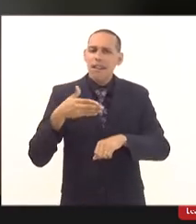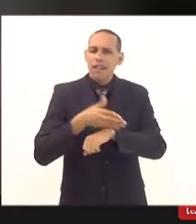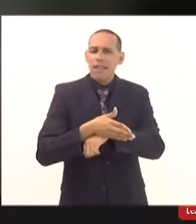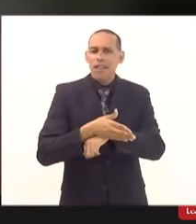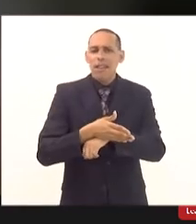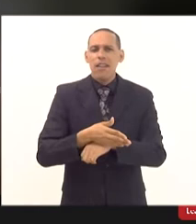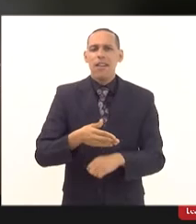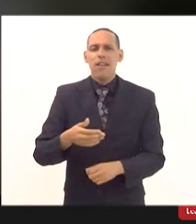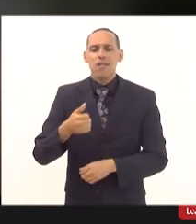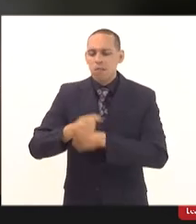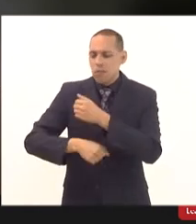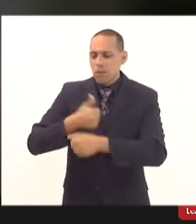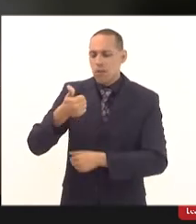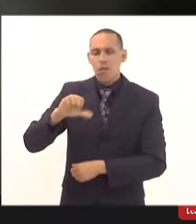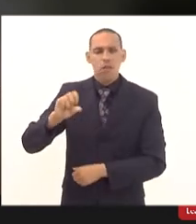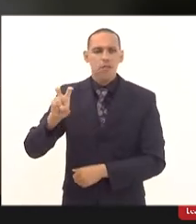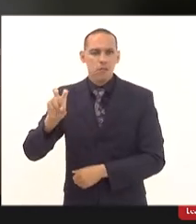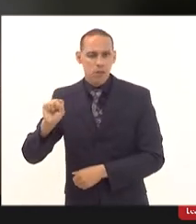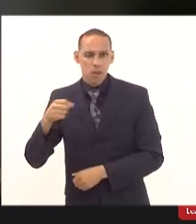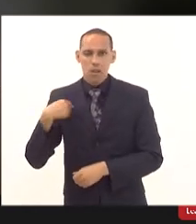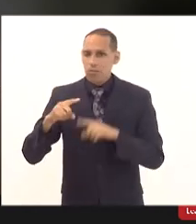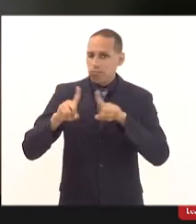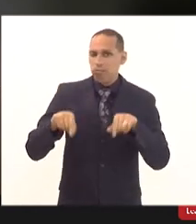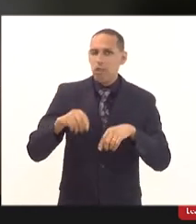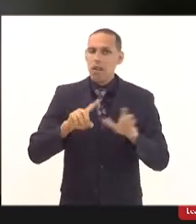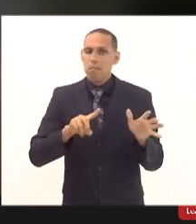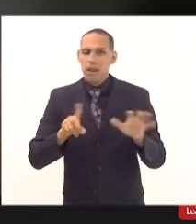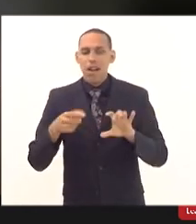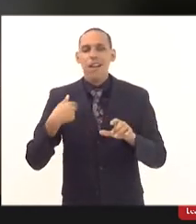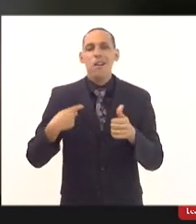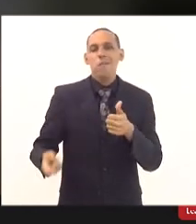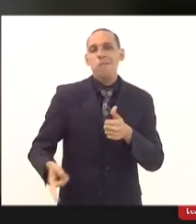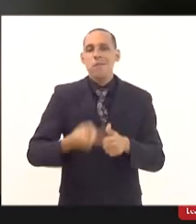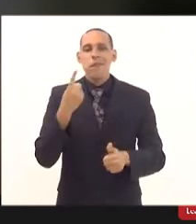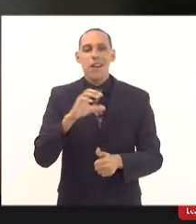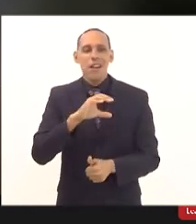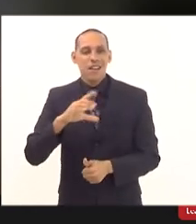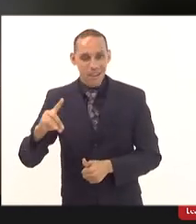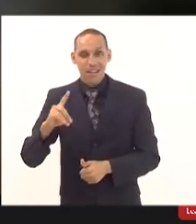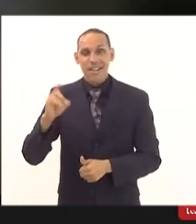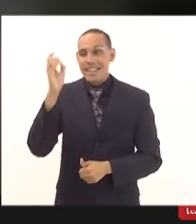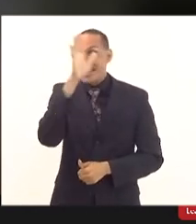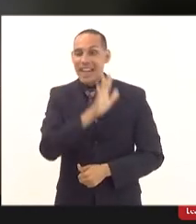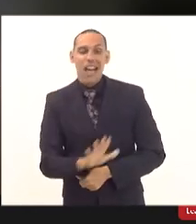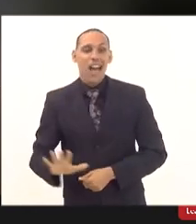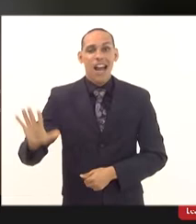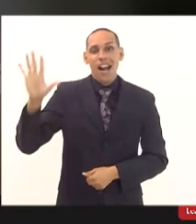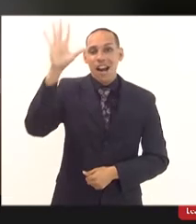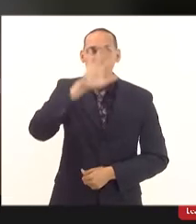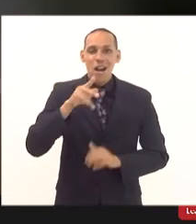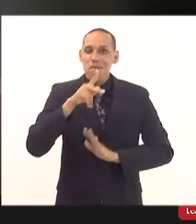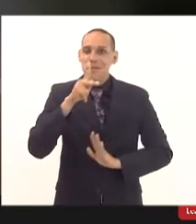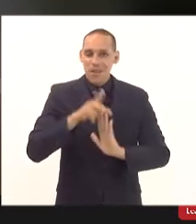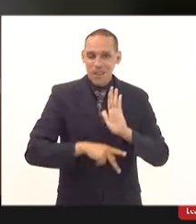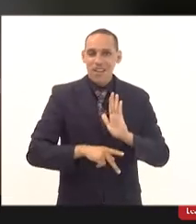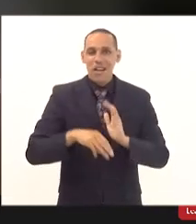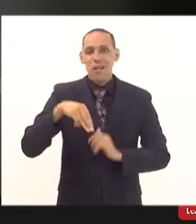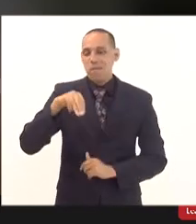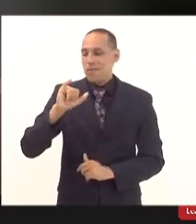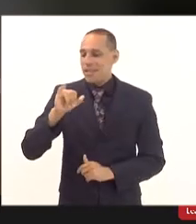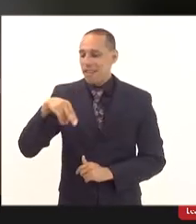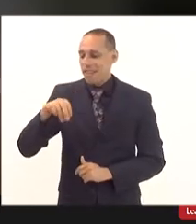funcionária da Rádio eu tive a honra de ser a primeira a coordenadora Nacional do Projeto Minerva